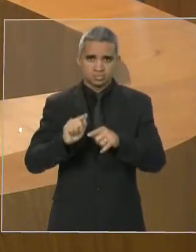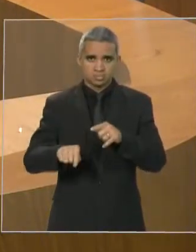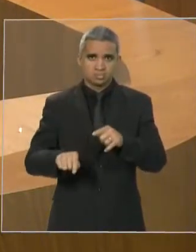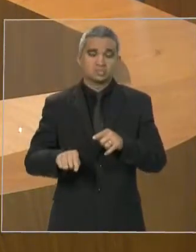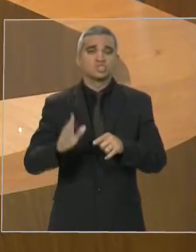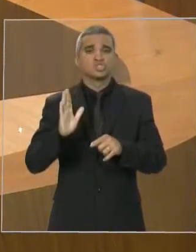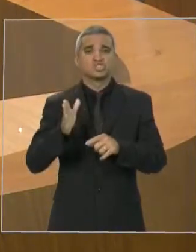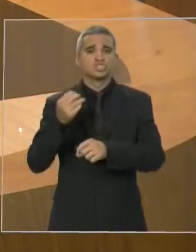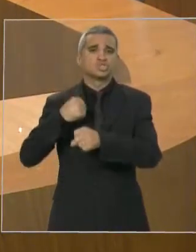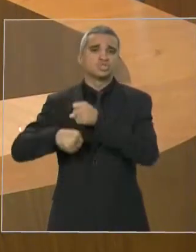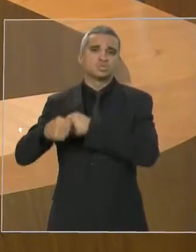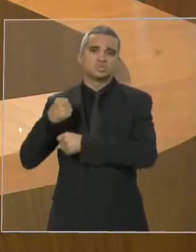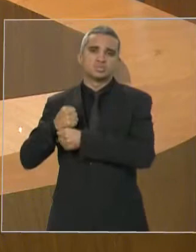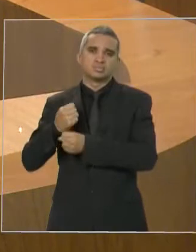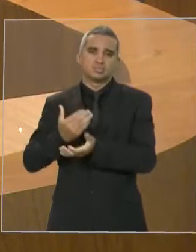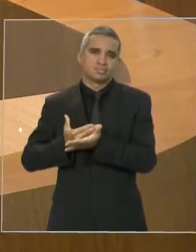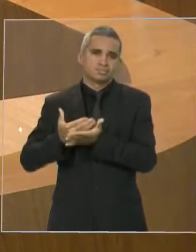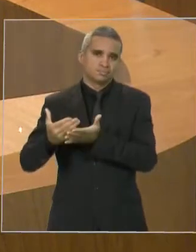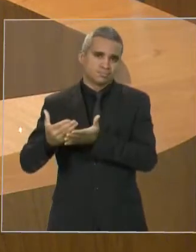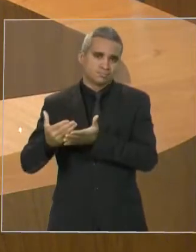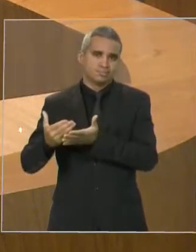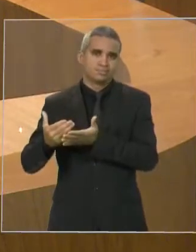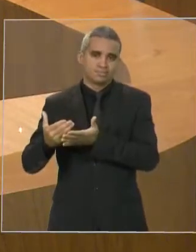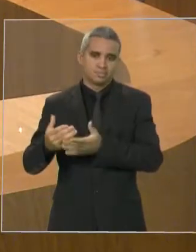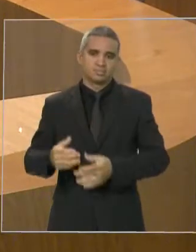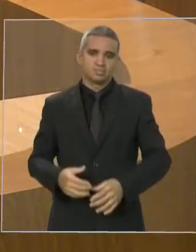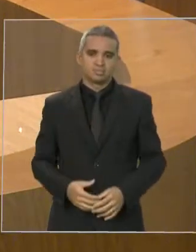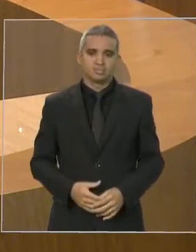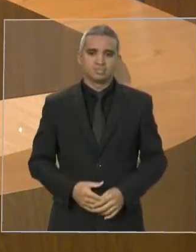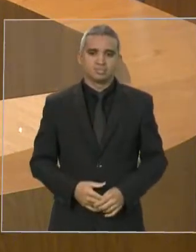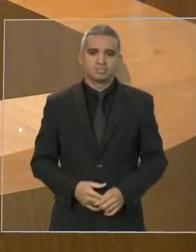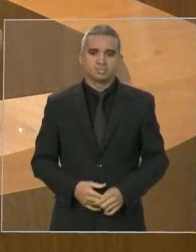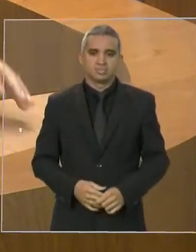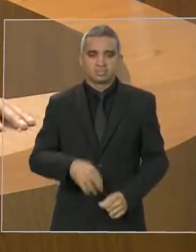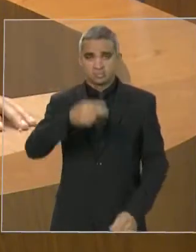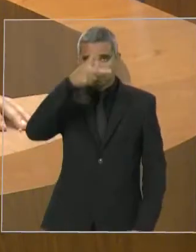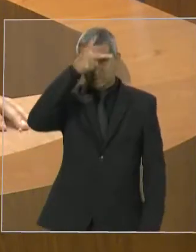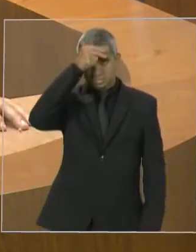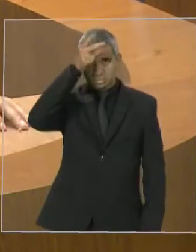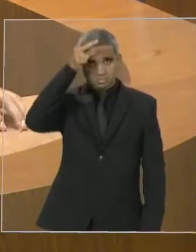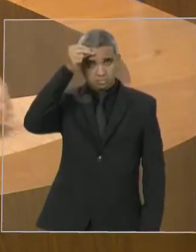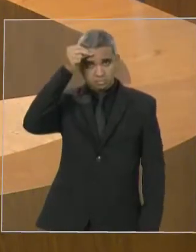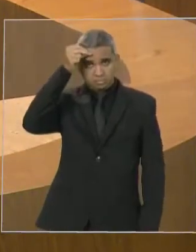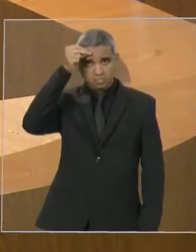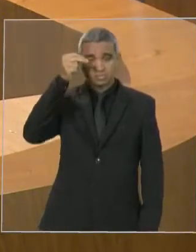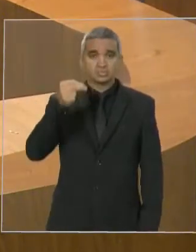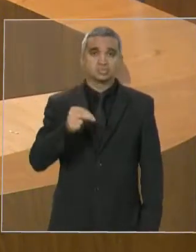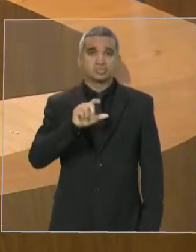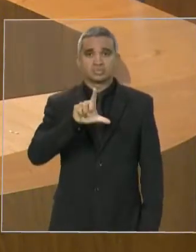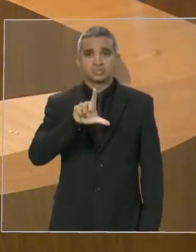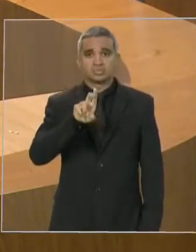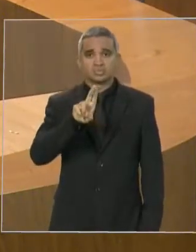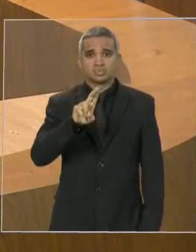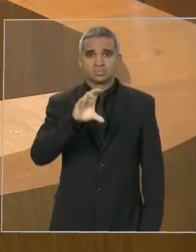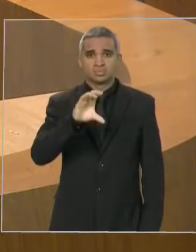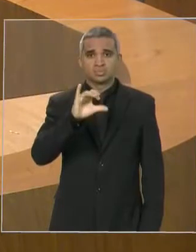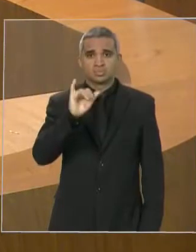desde o ano passado, quando o prefeito Luciano